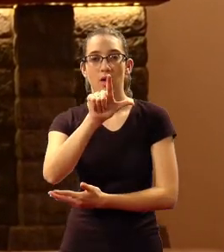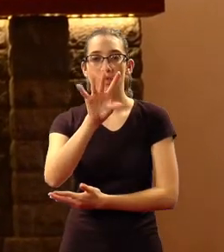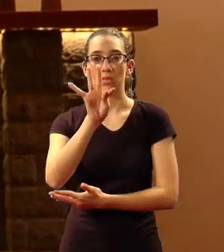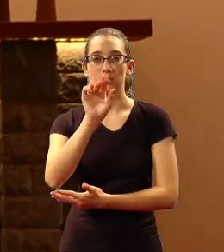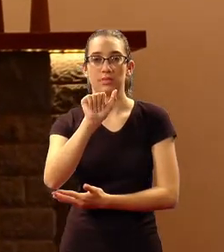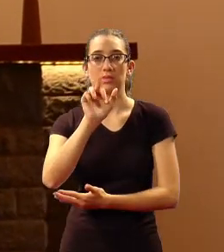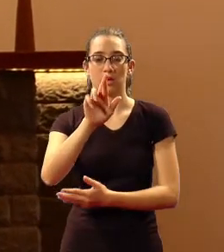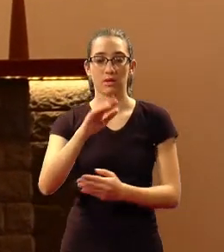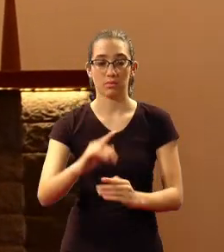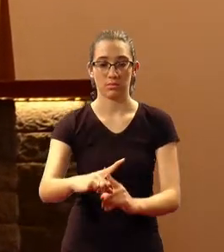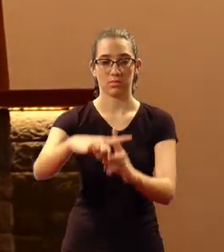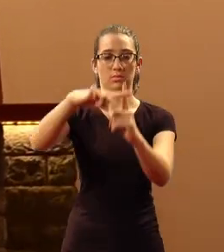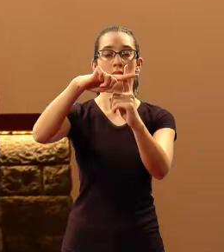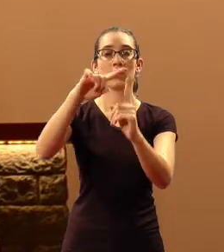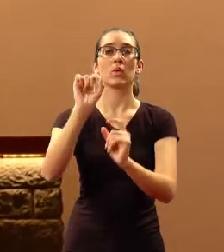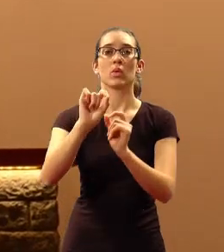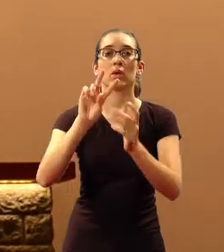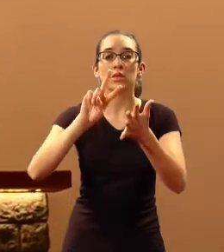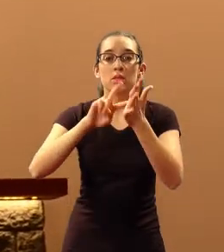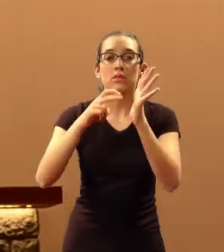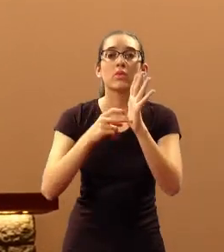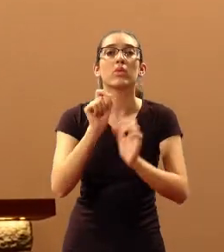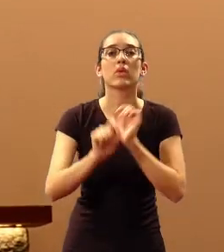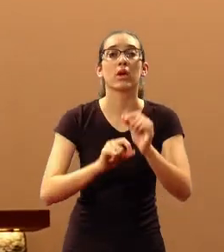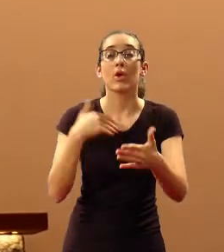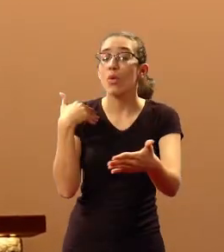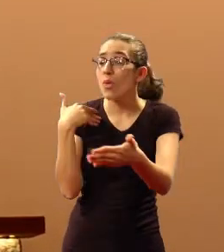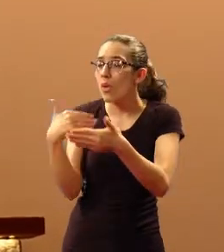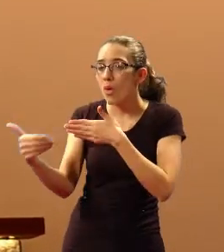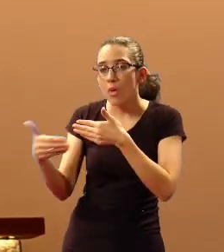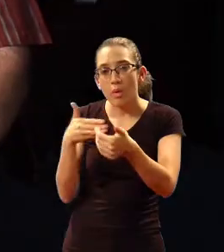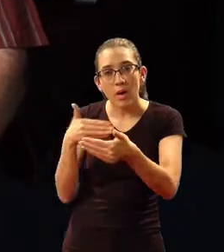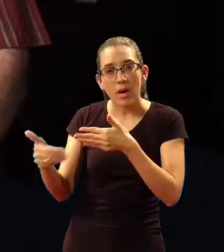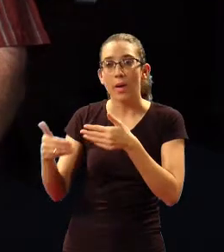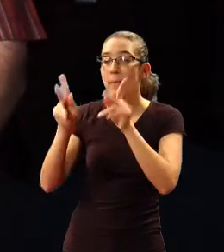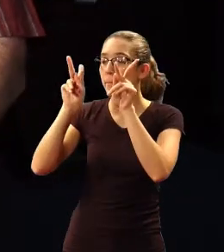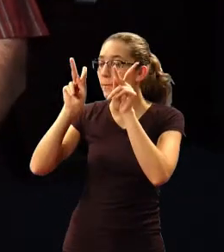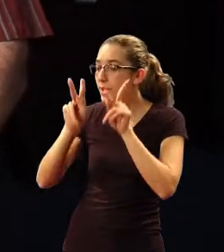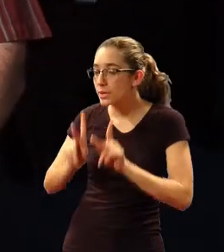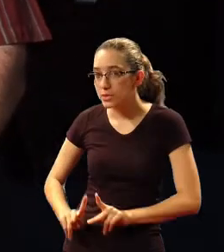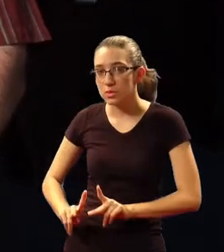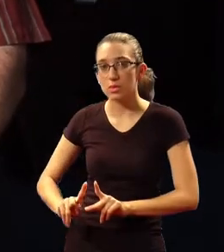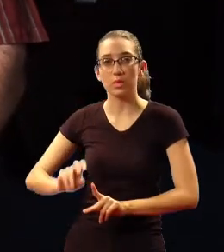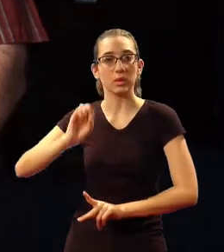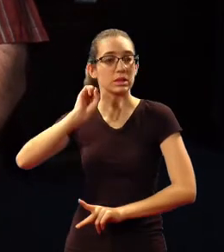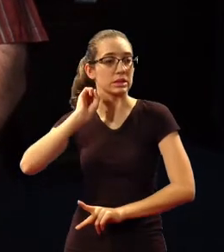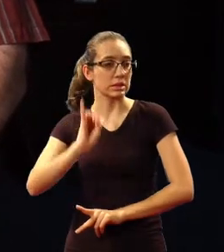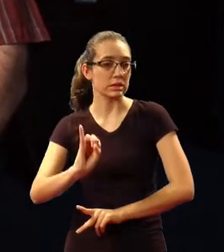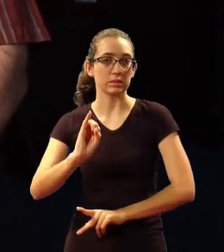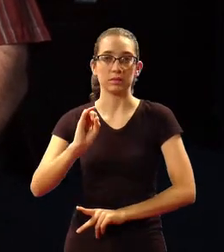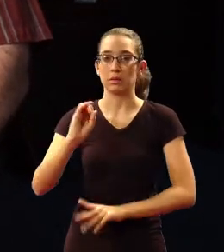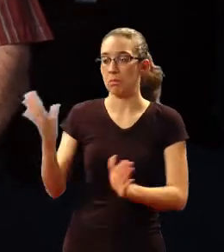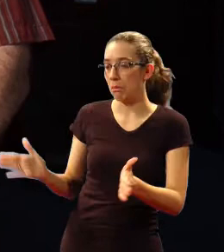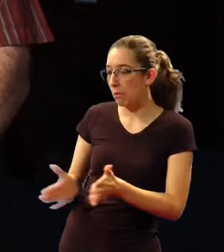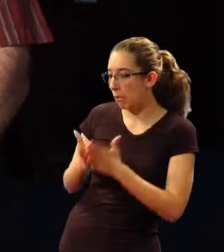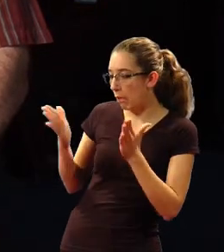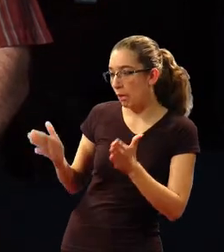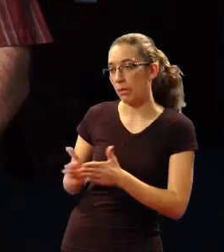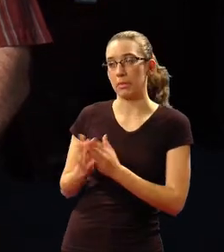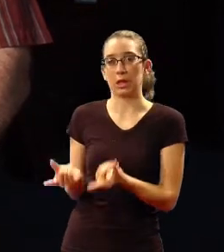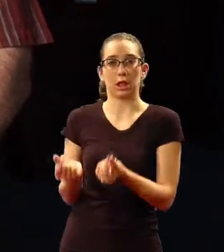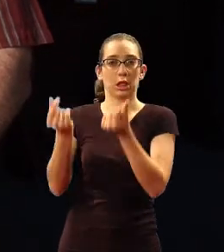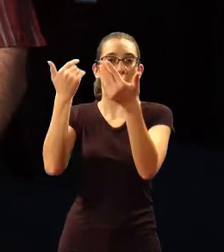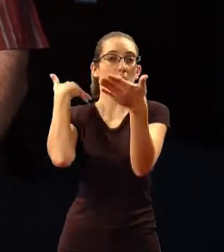tem um significado muito importante no cristianismo. Isso significa que qualquer pessoa, independente de qual seja a